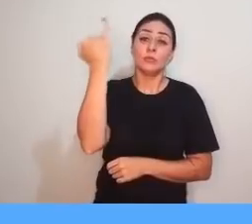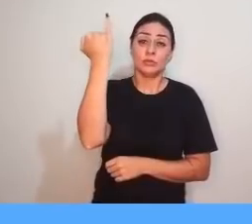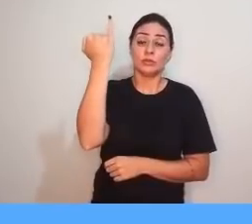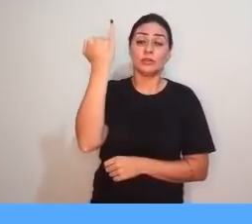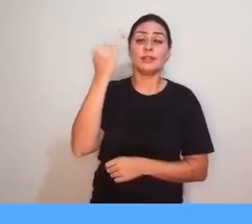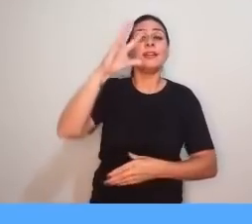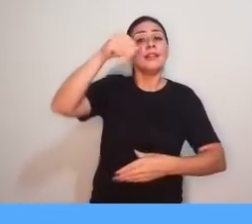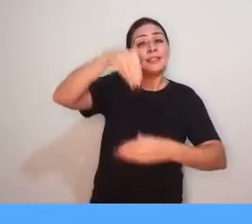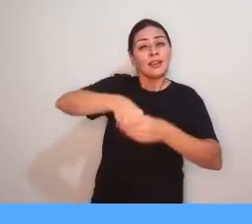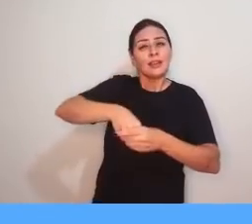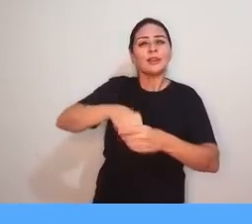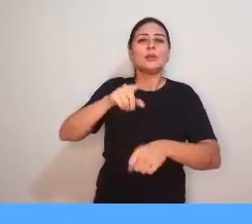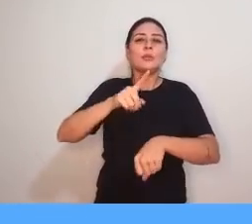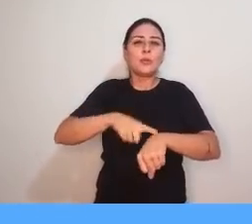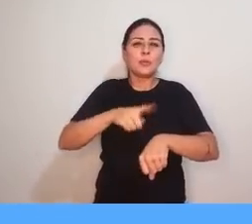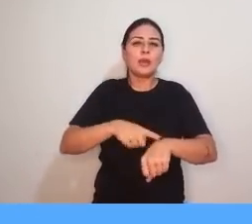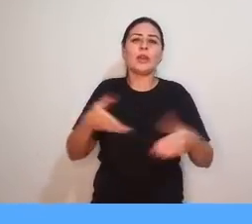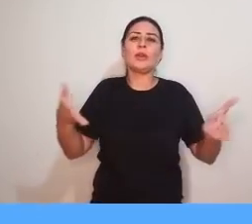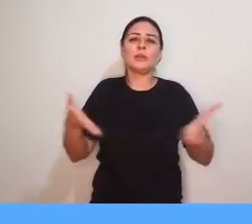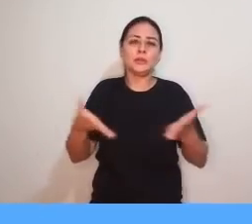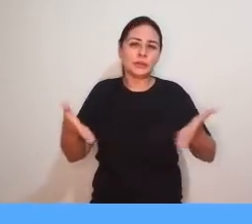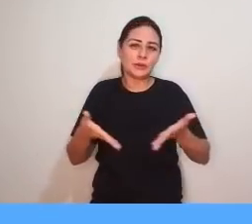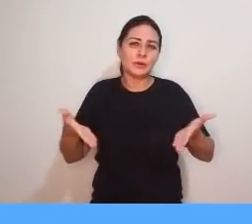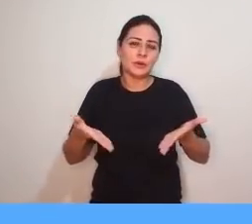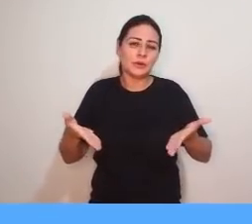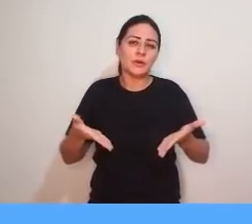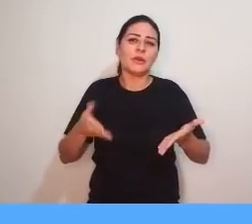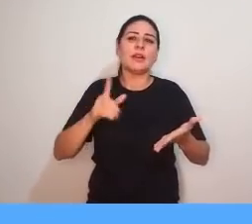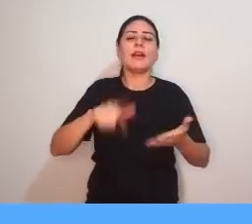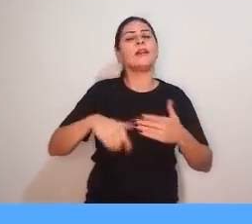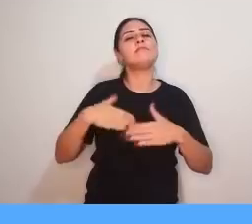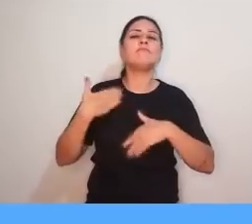momento, né, do desenvolver dessas